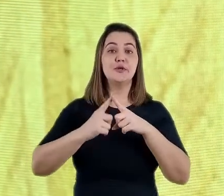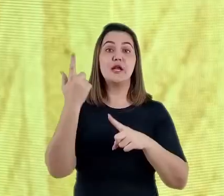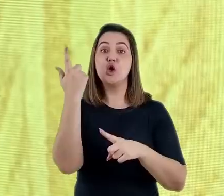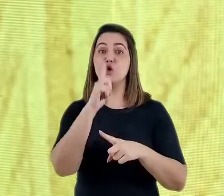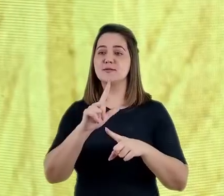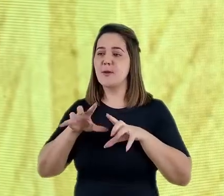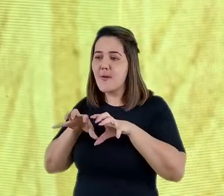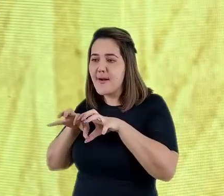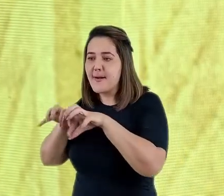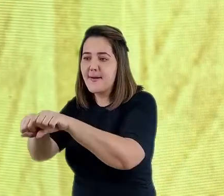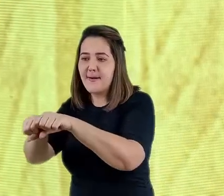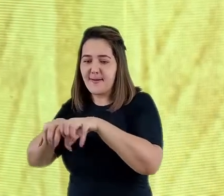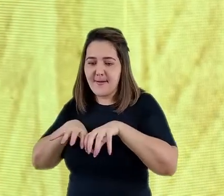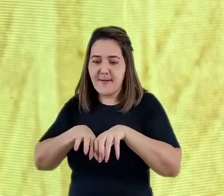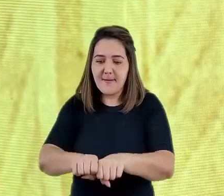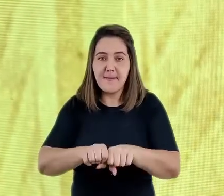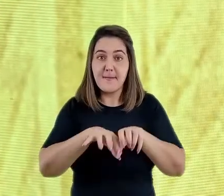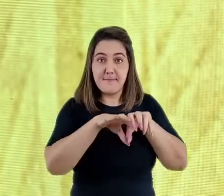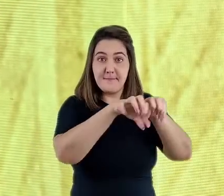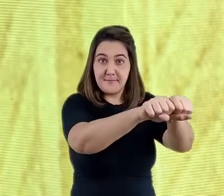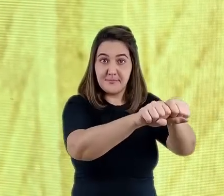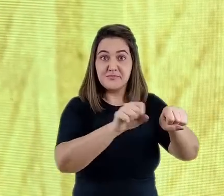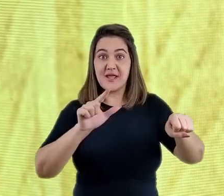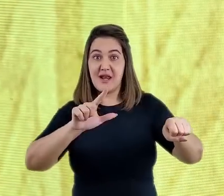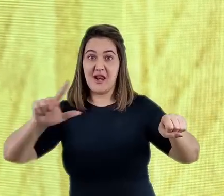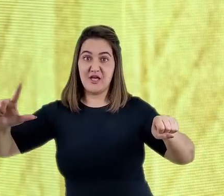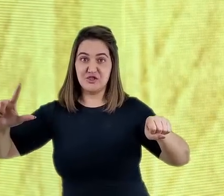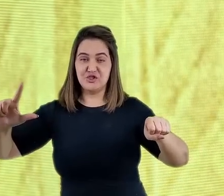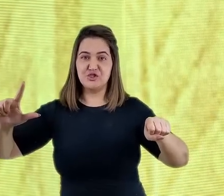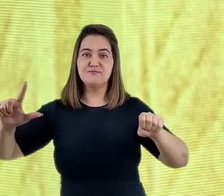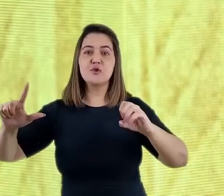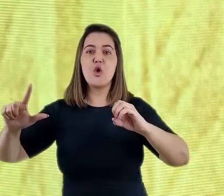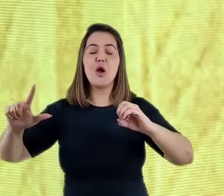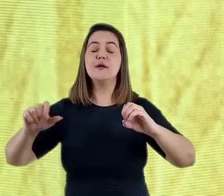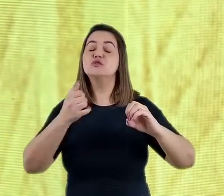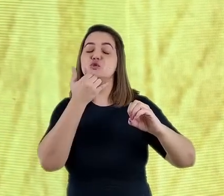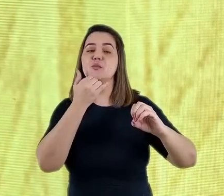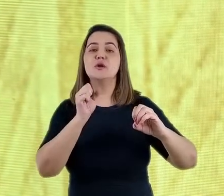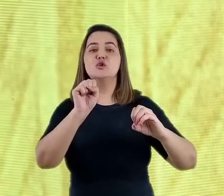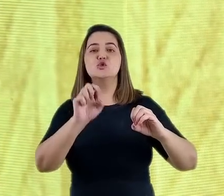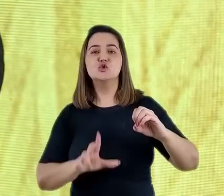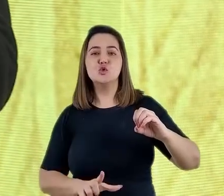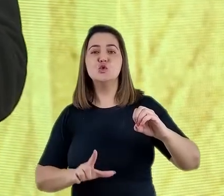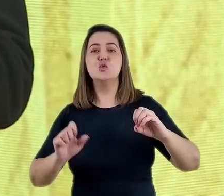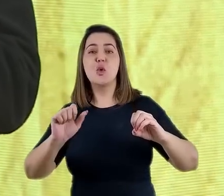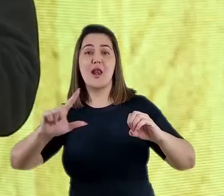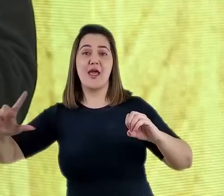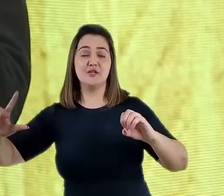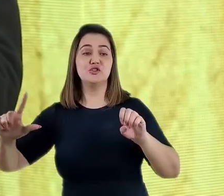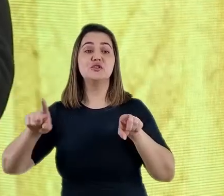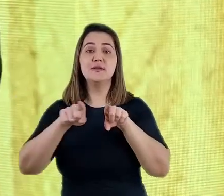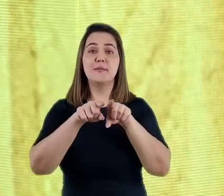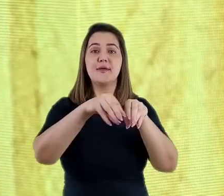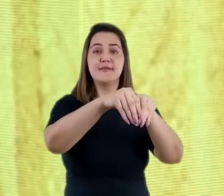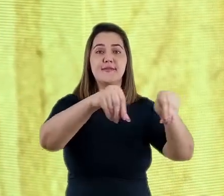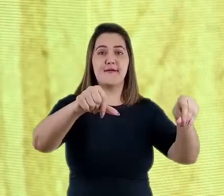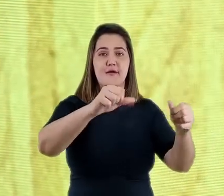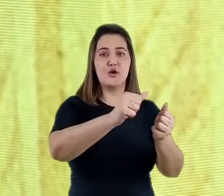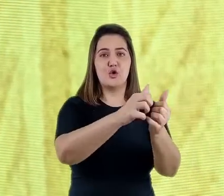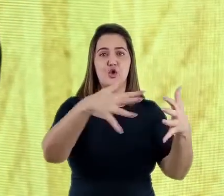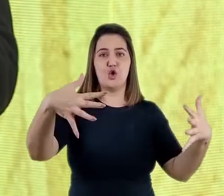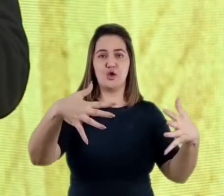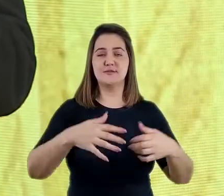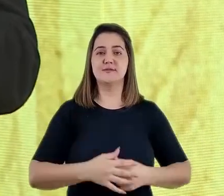cresceu em todas as direções mencionadas no versículo 9 que eu acabei de ler com você. E uma coisa que me chama a atenção